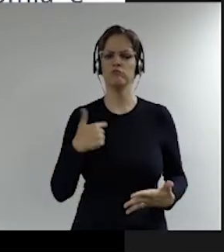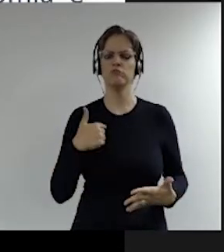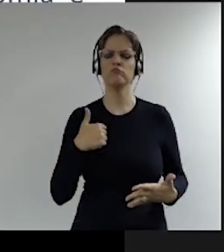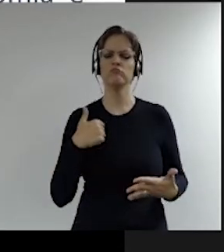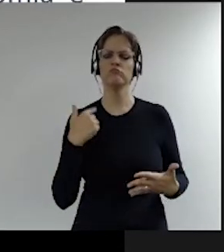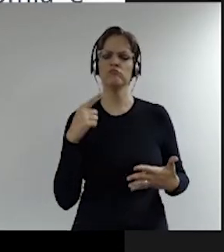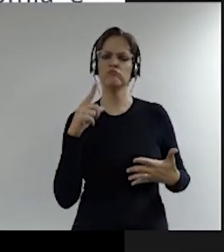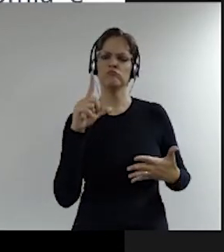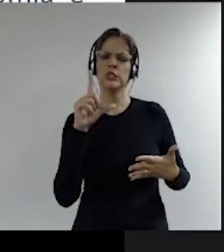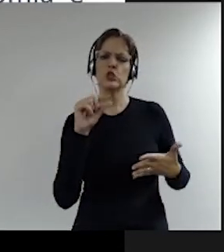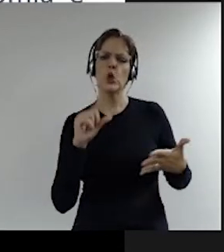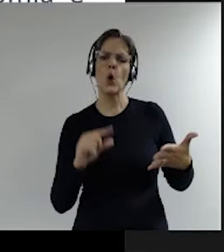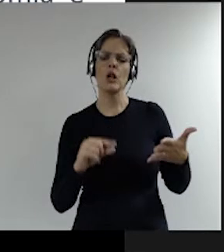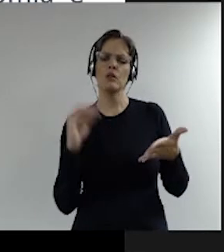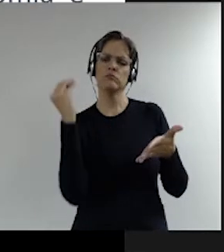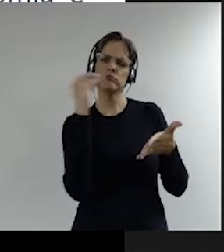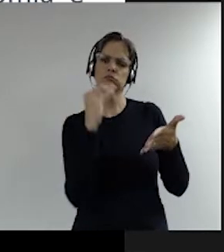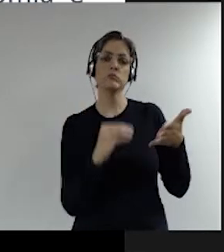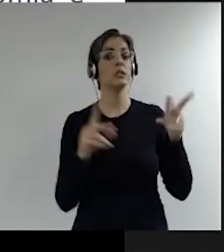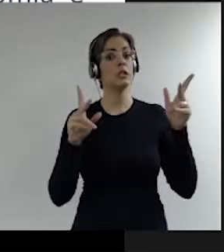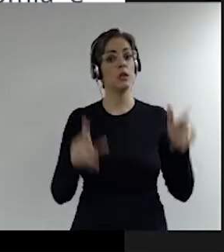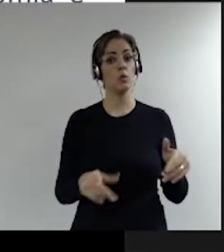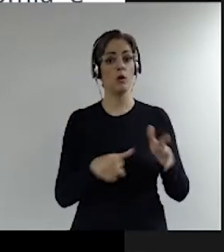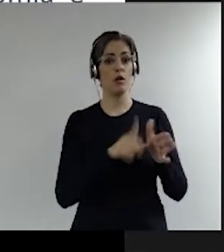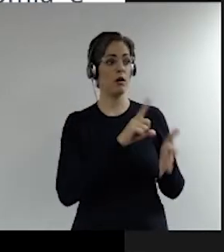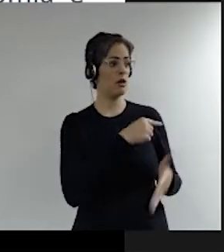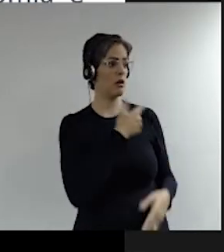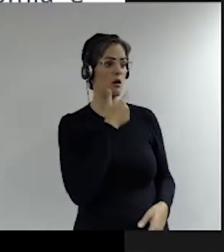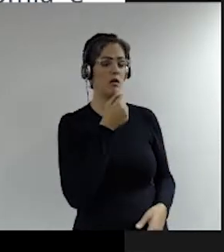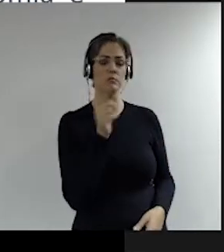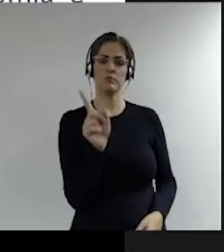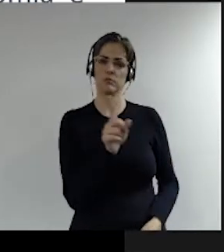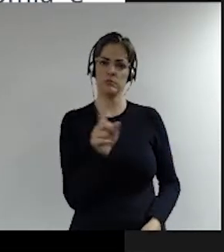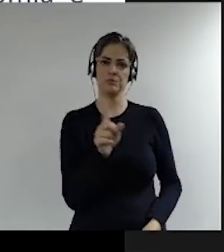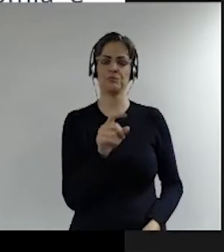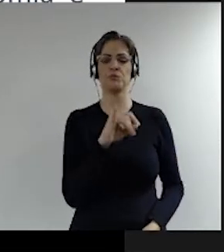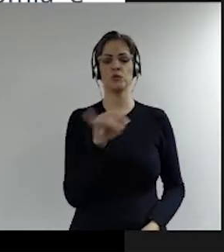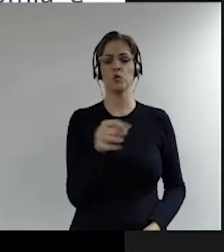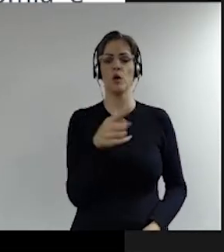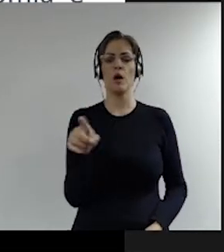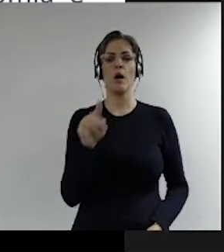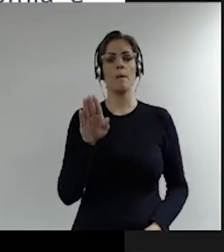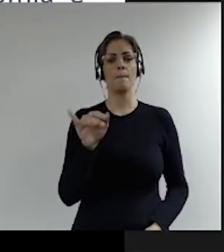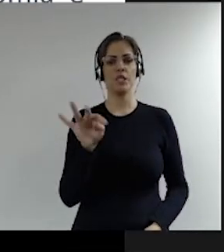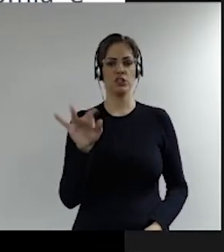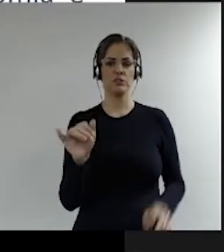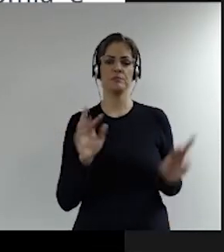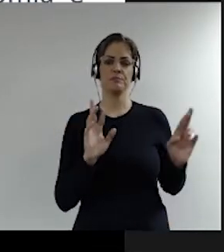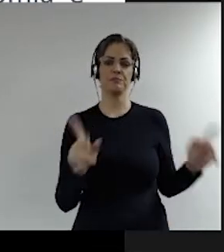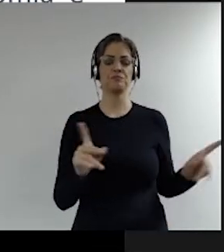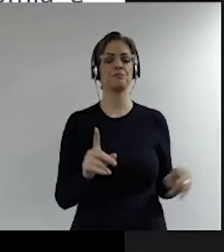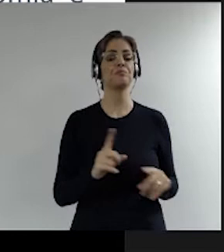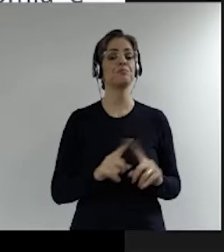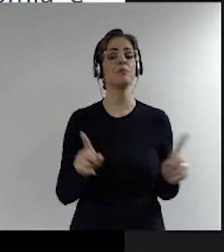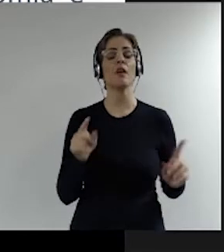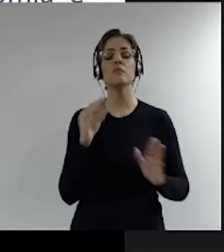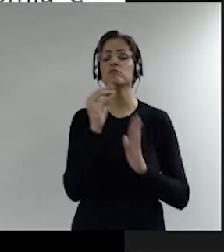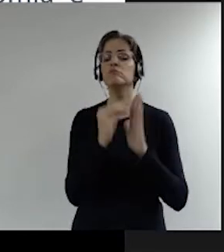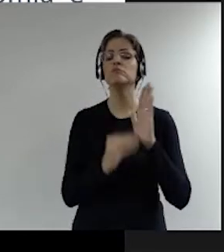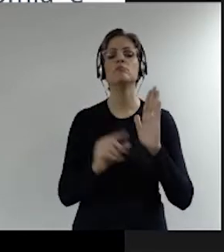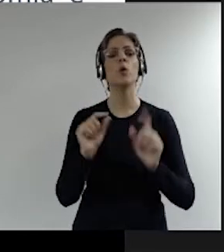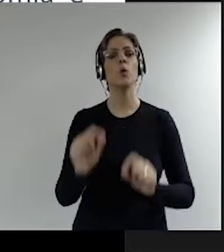não são as mesmas que o João Batista destacou, mas que são algumas que nós desenvolvemos